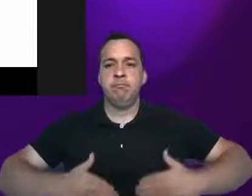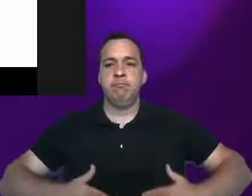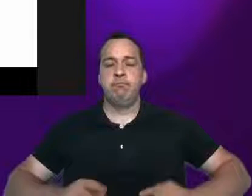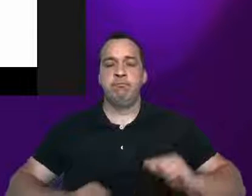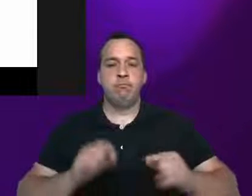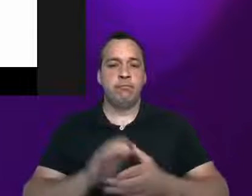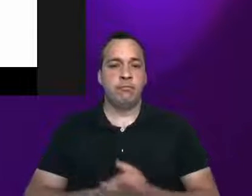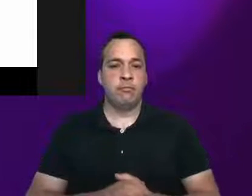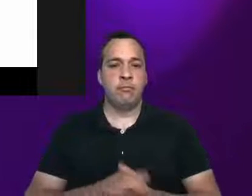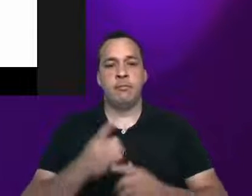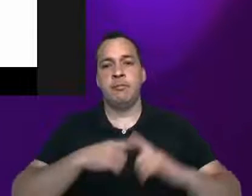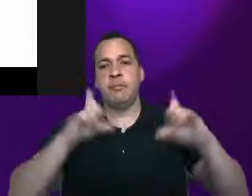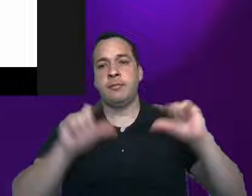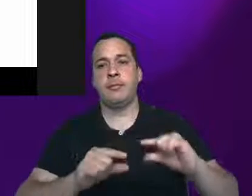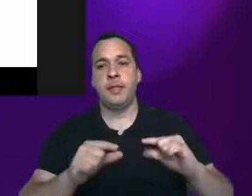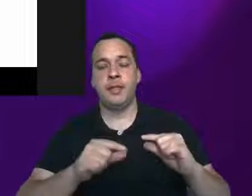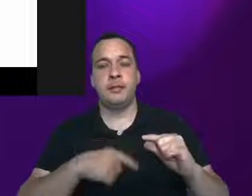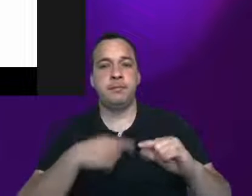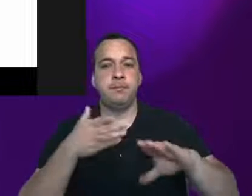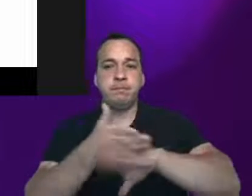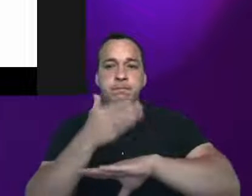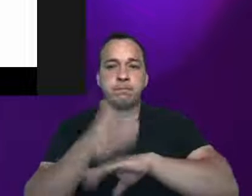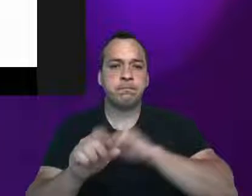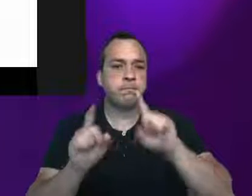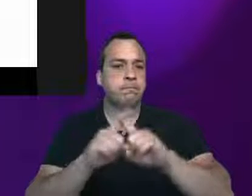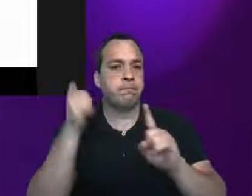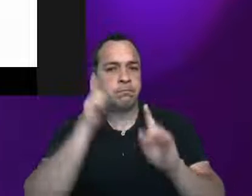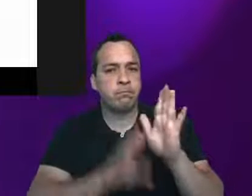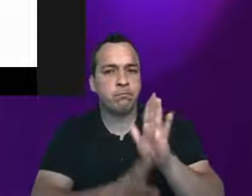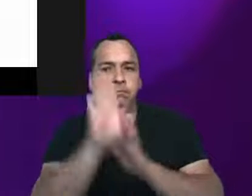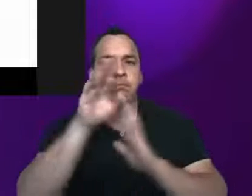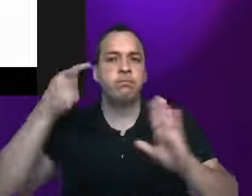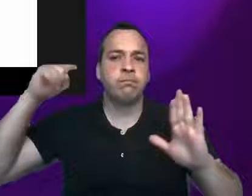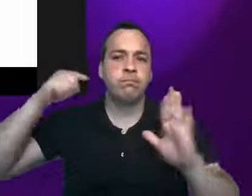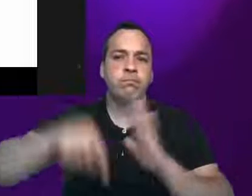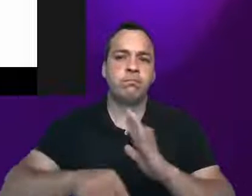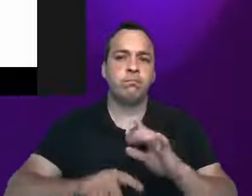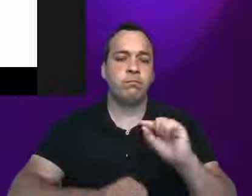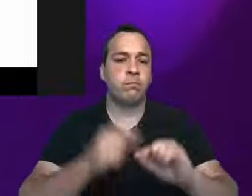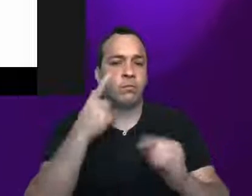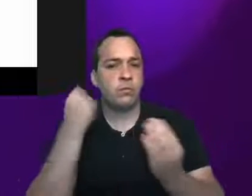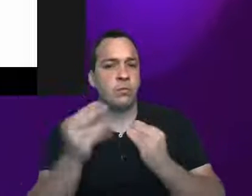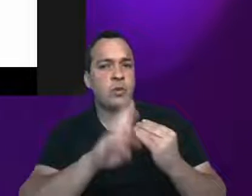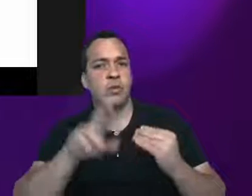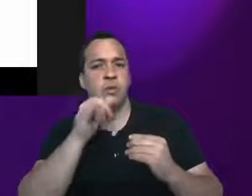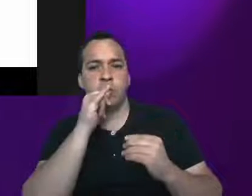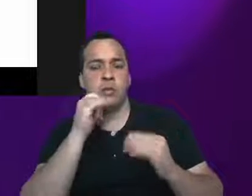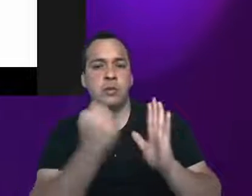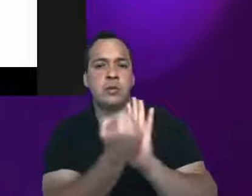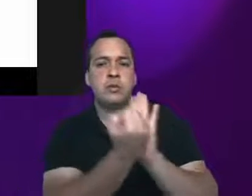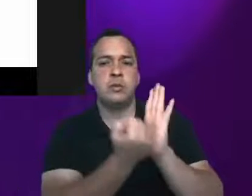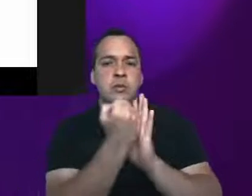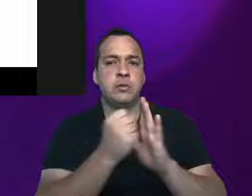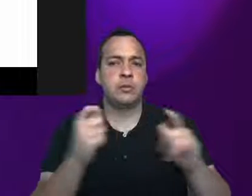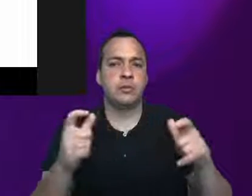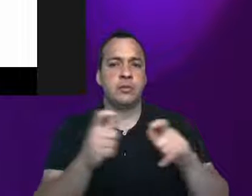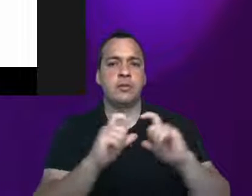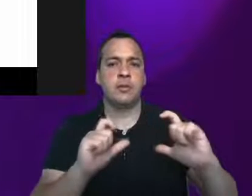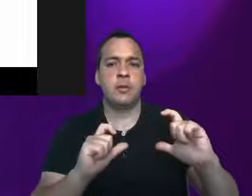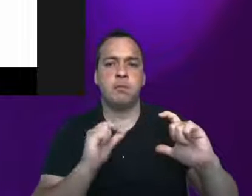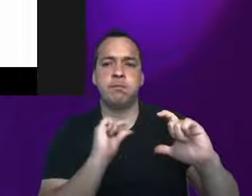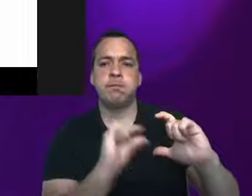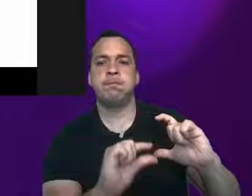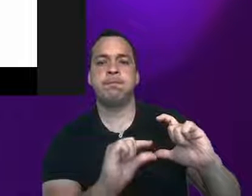com menor frequência e, com isso, eles atingem maior profundidade. Ou eu posso usar o ultrassom de microchip, que ele serve para